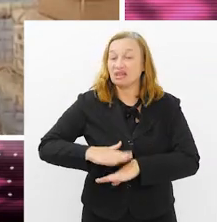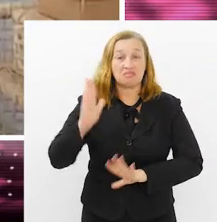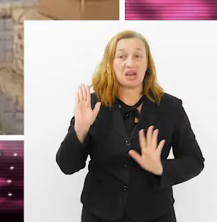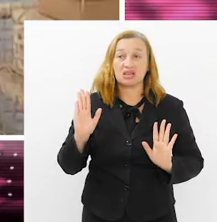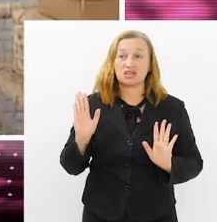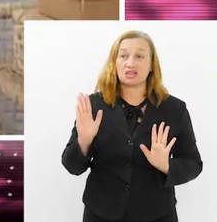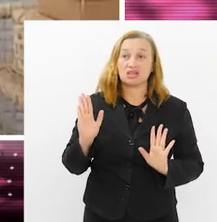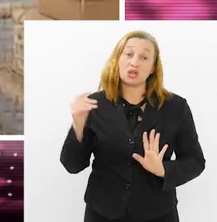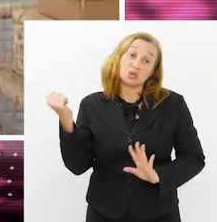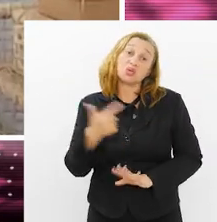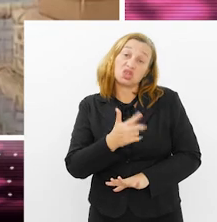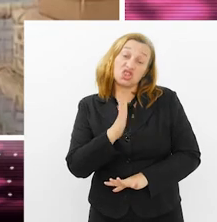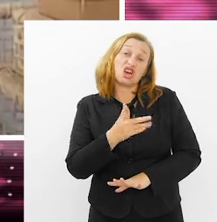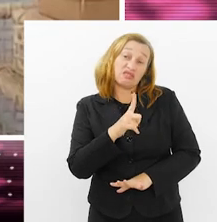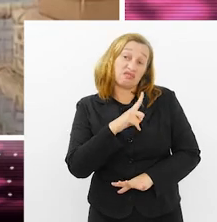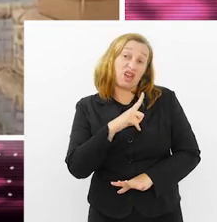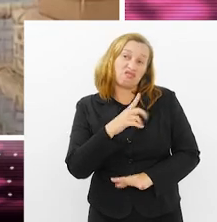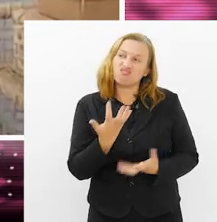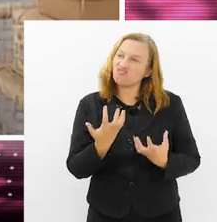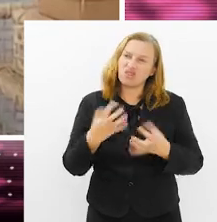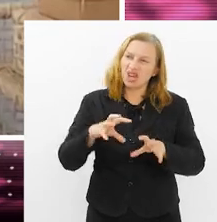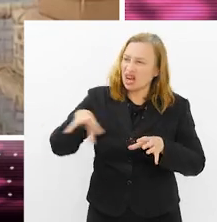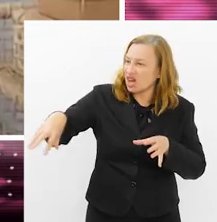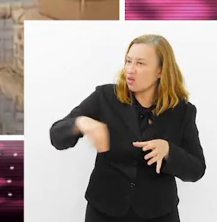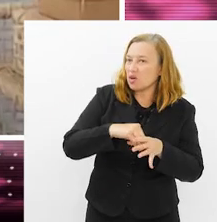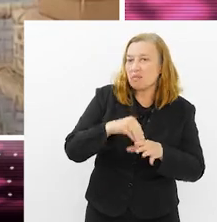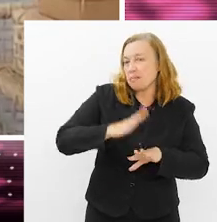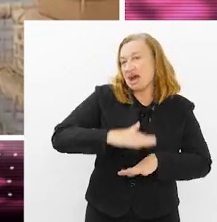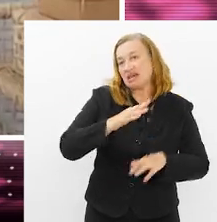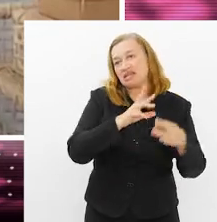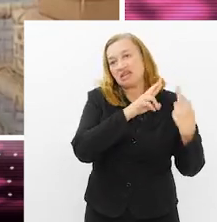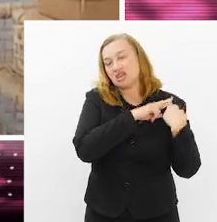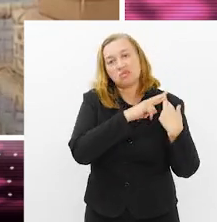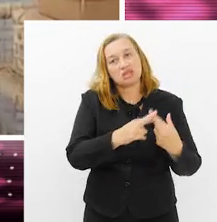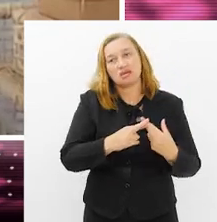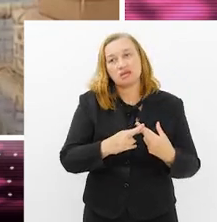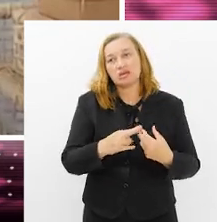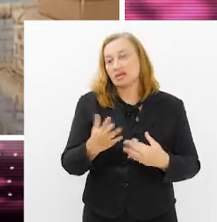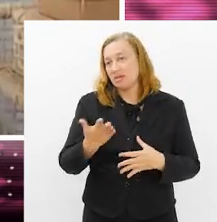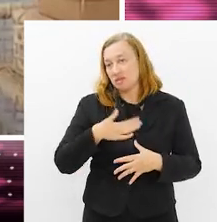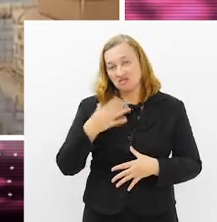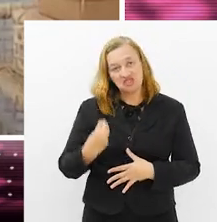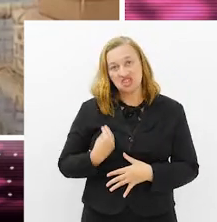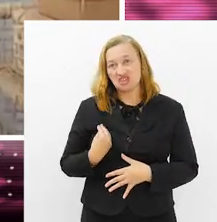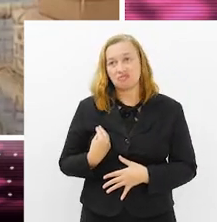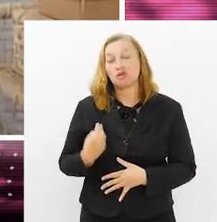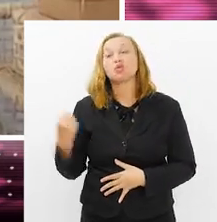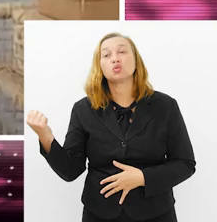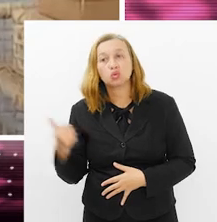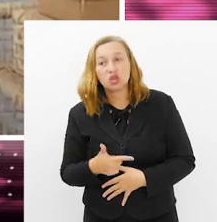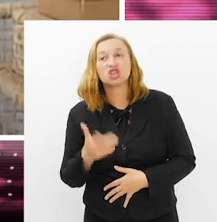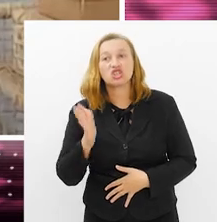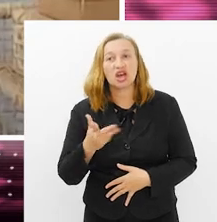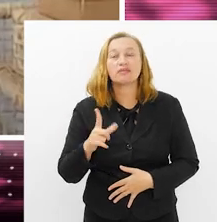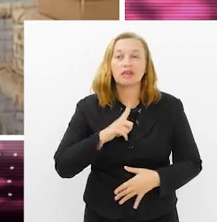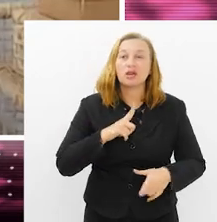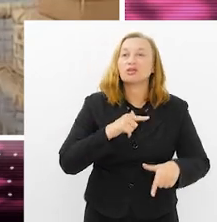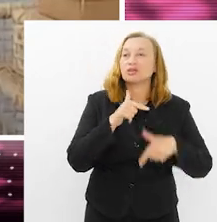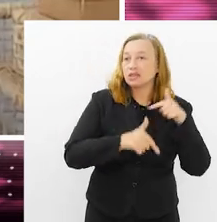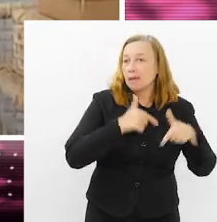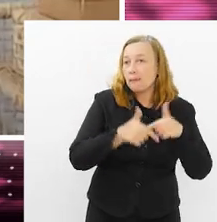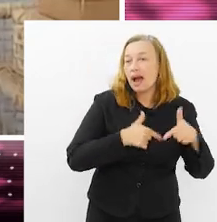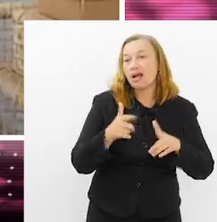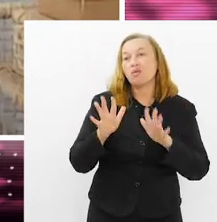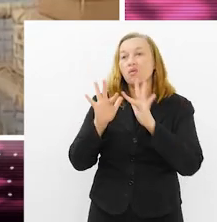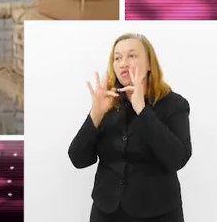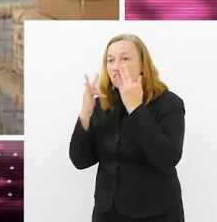mais responsabilidades também do que as que eu já tenho, não colocar mais coisas, mais obrigações dentro da minha vida do